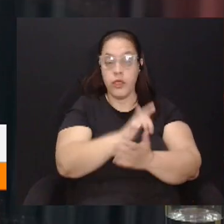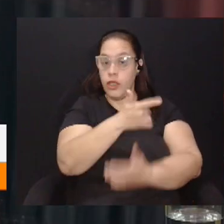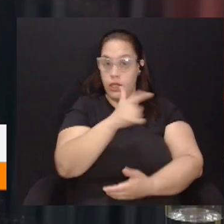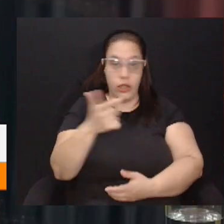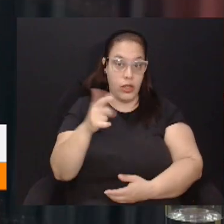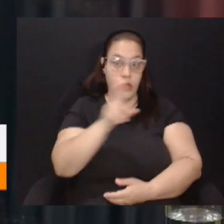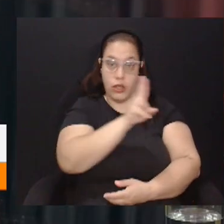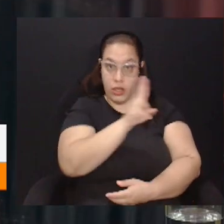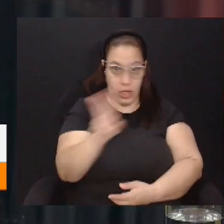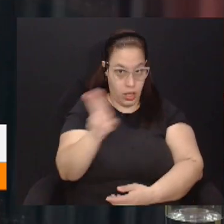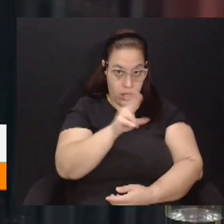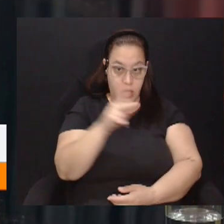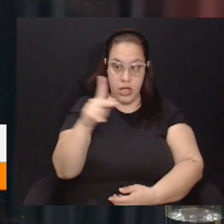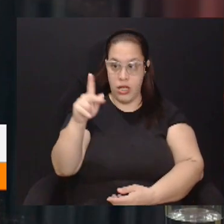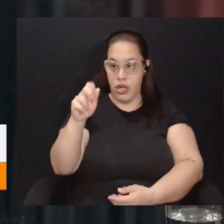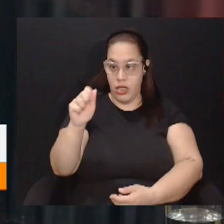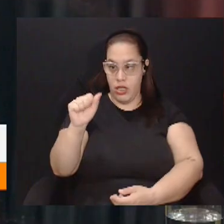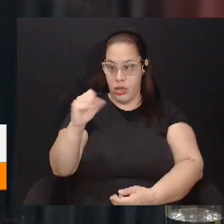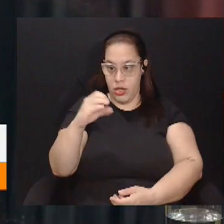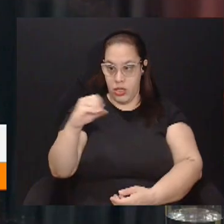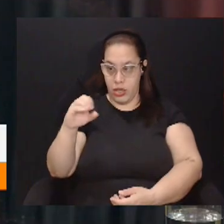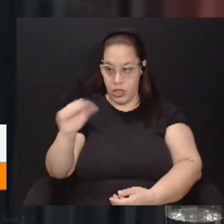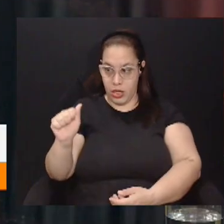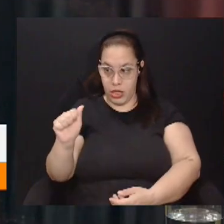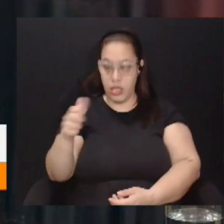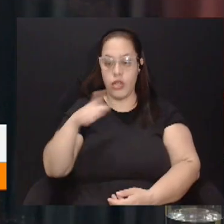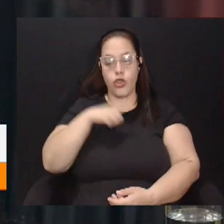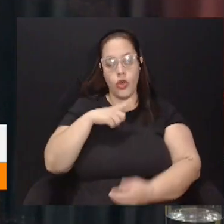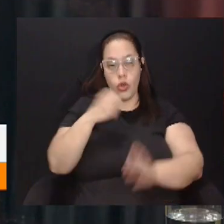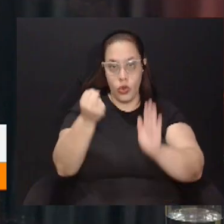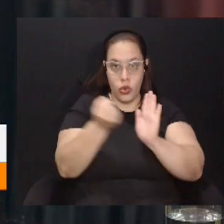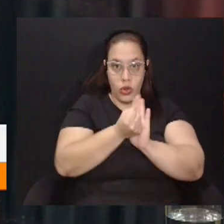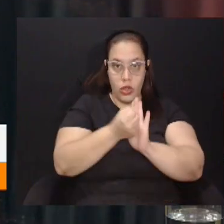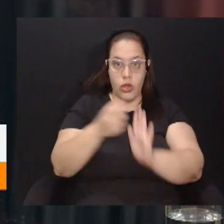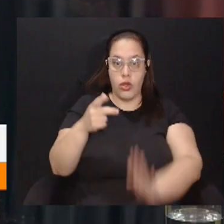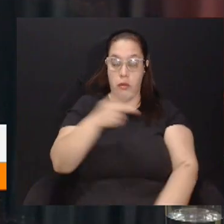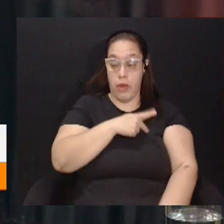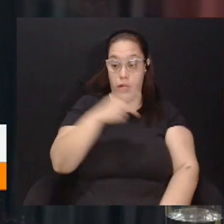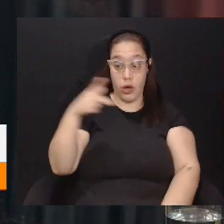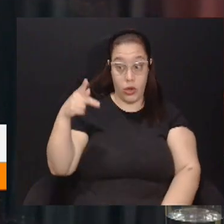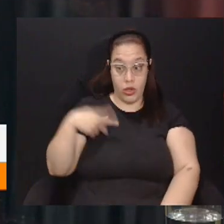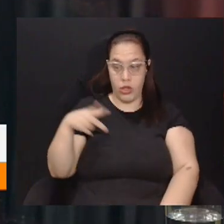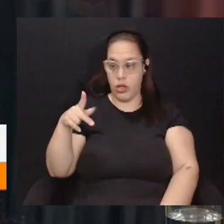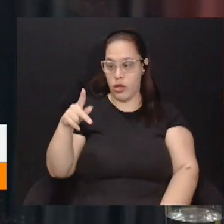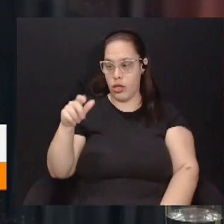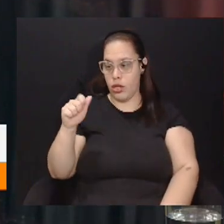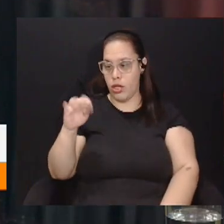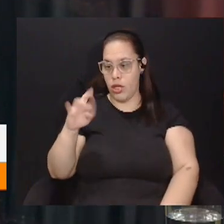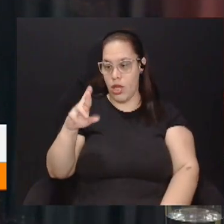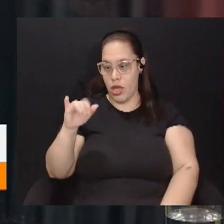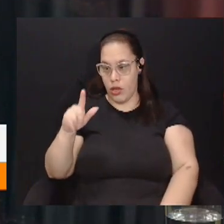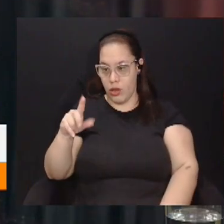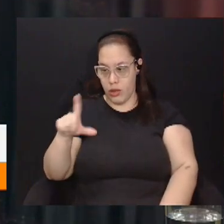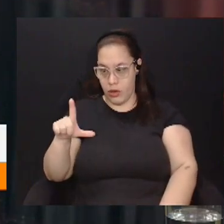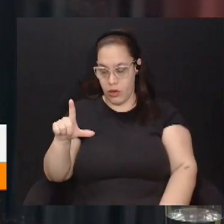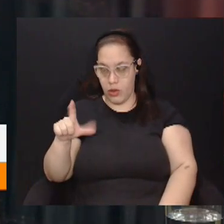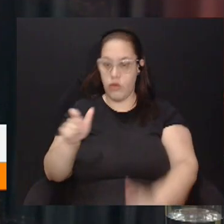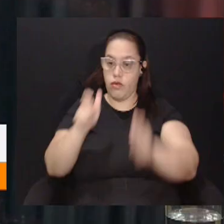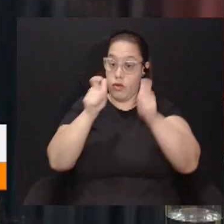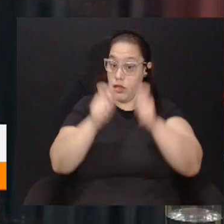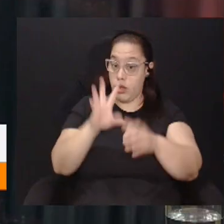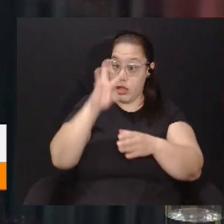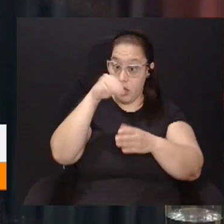mas havia um ritual pastoril uhum, dentro do ambiente ali do